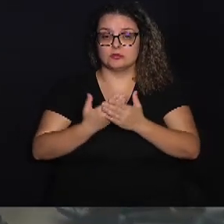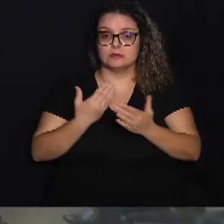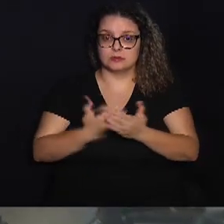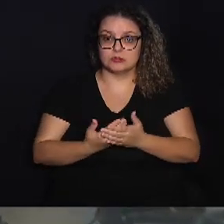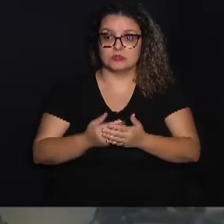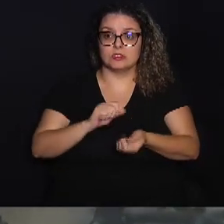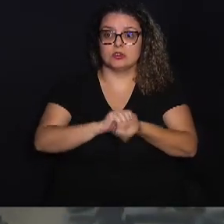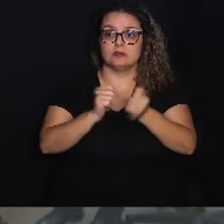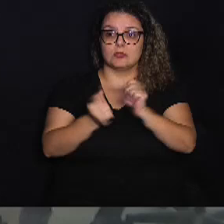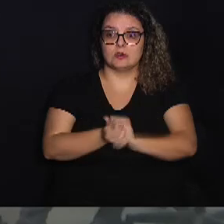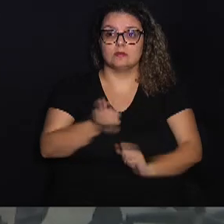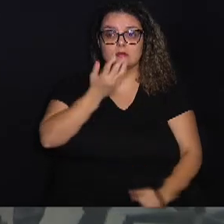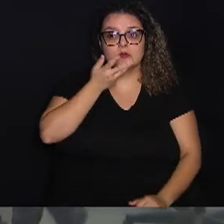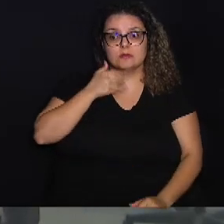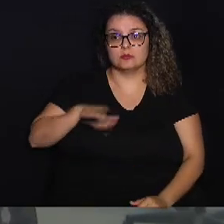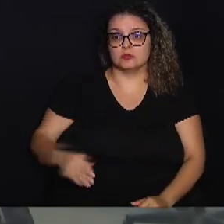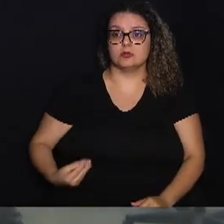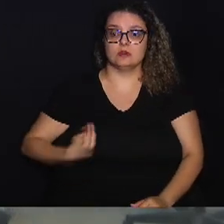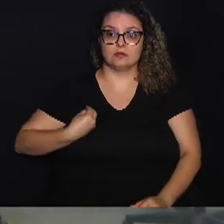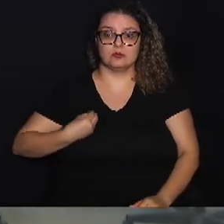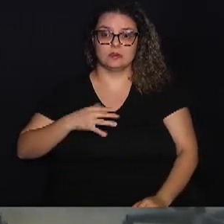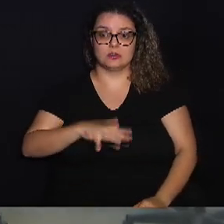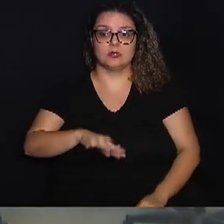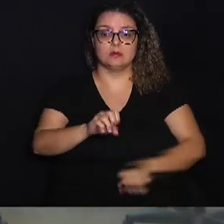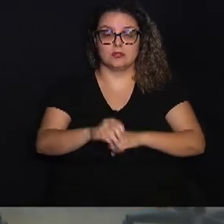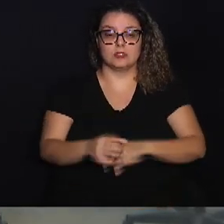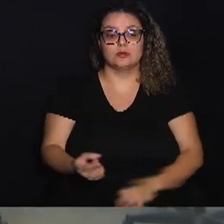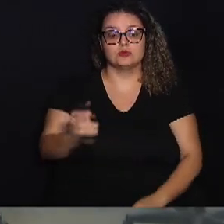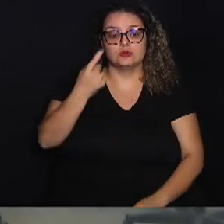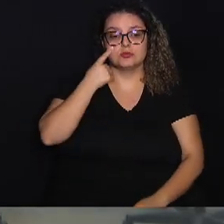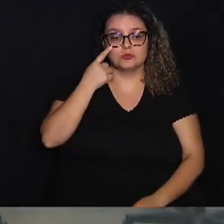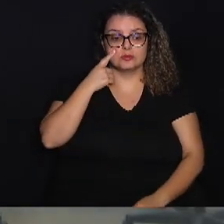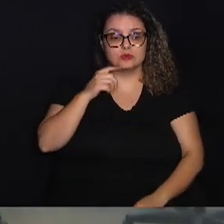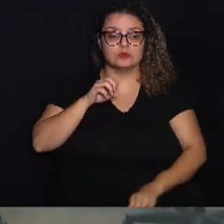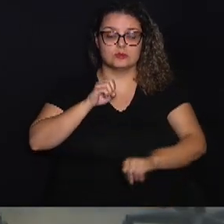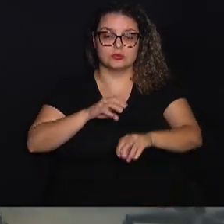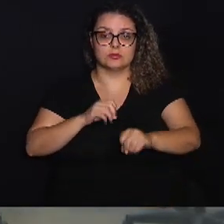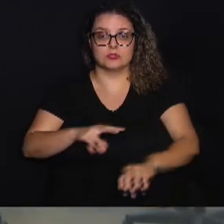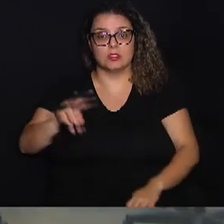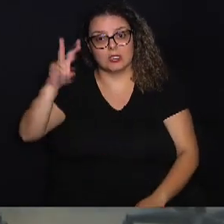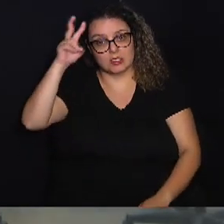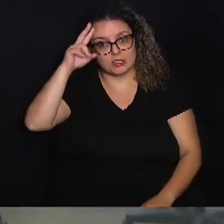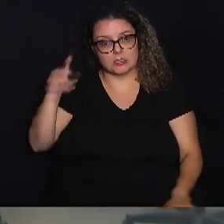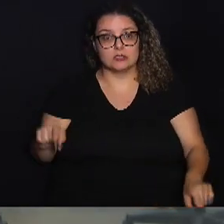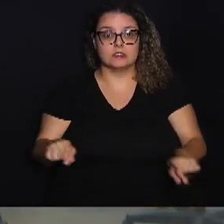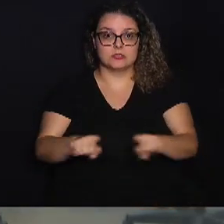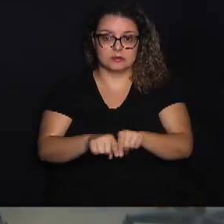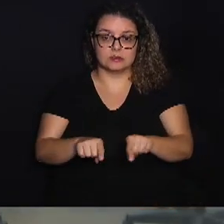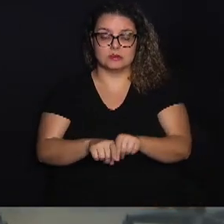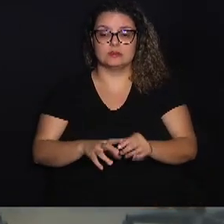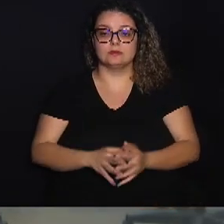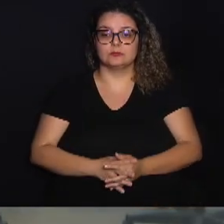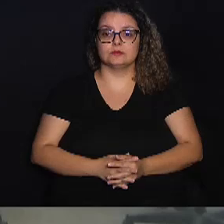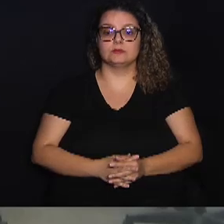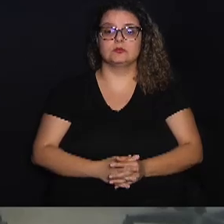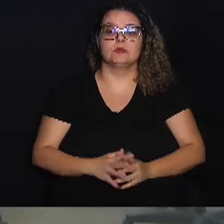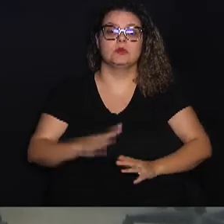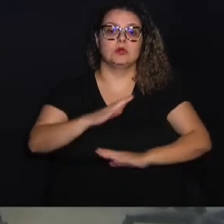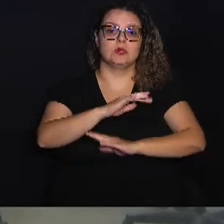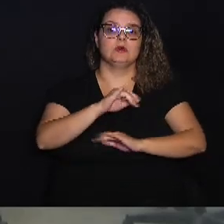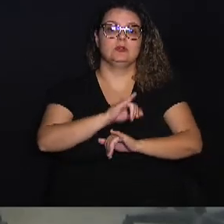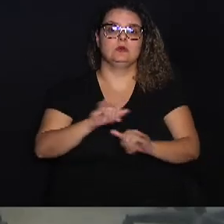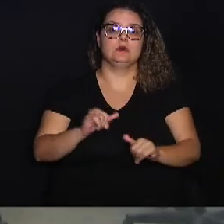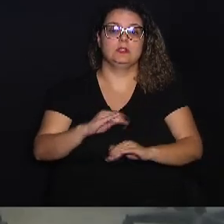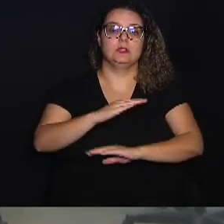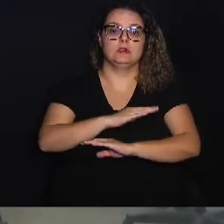Vida escolar de olho na educação na segunda-feira também eh no nosso jornal Câmara